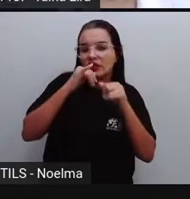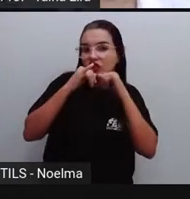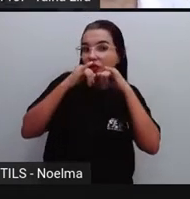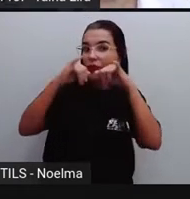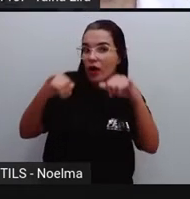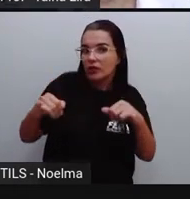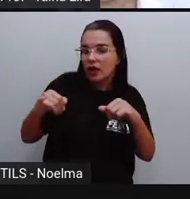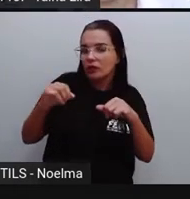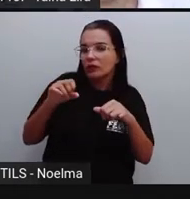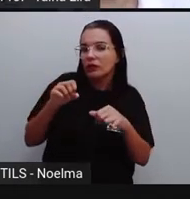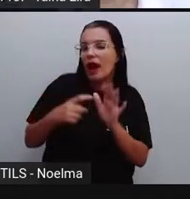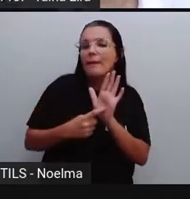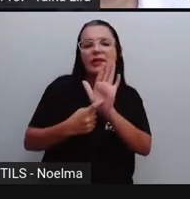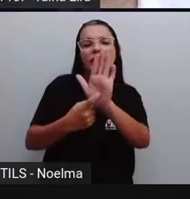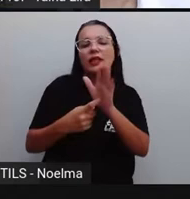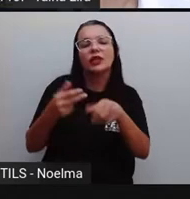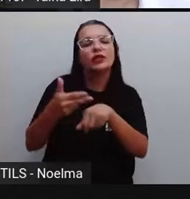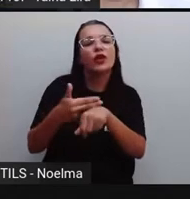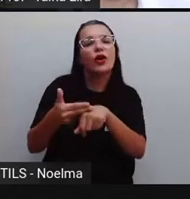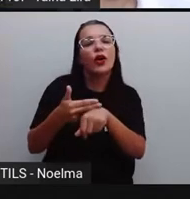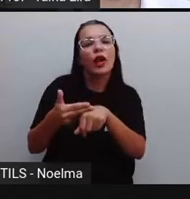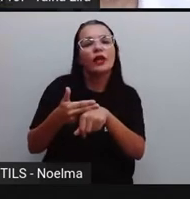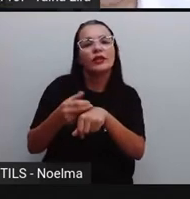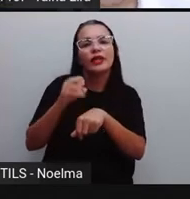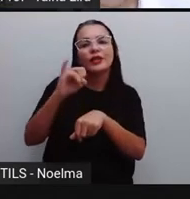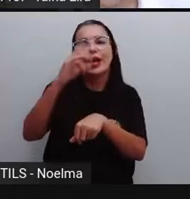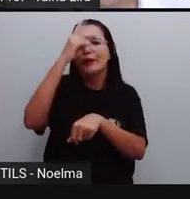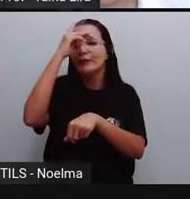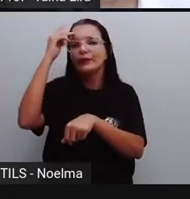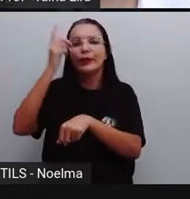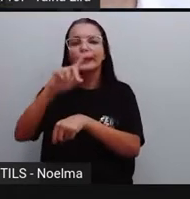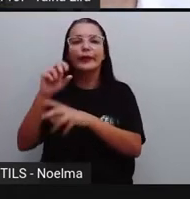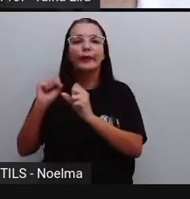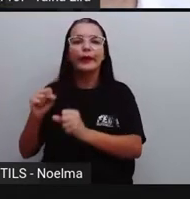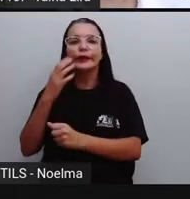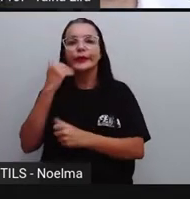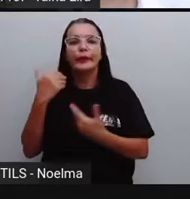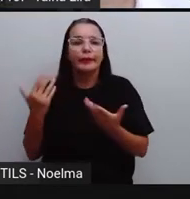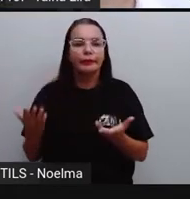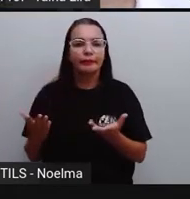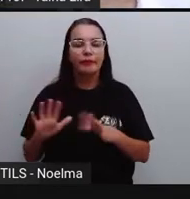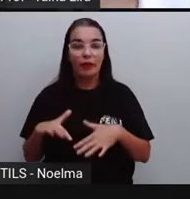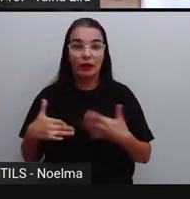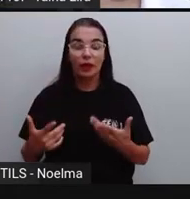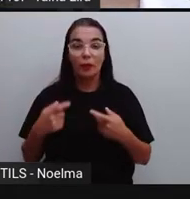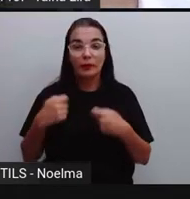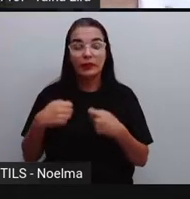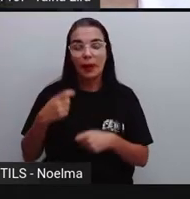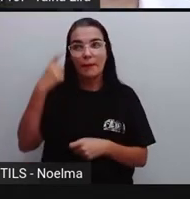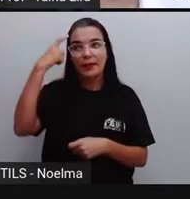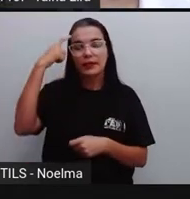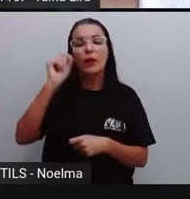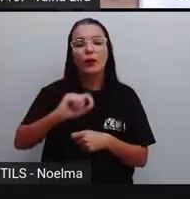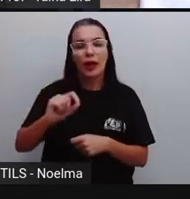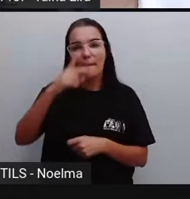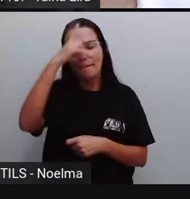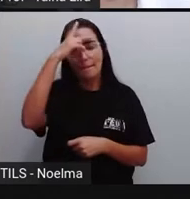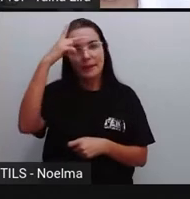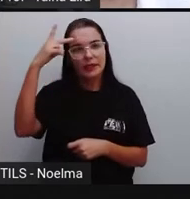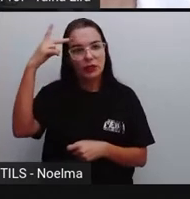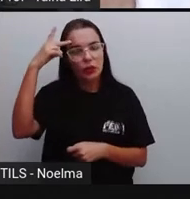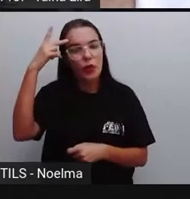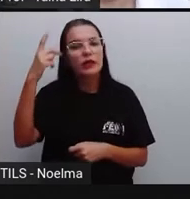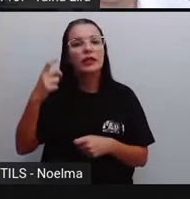apresente o chocolate para pessoas que não podem comer chocolate. Eu preciso pensar nesse cartaz para pessoas, né? Eu